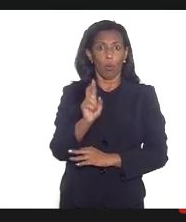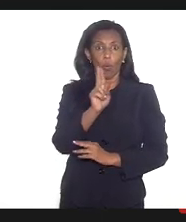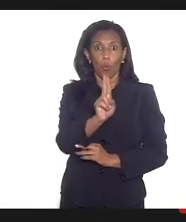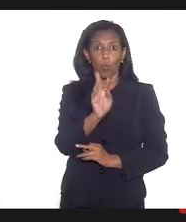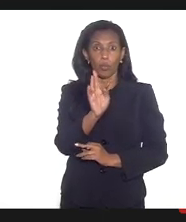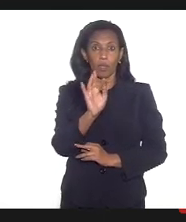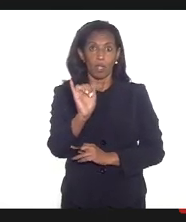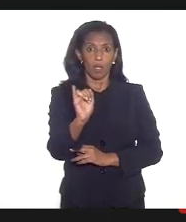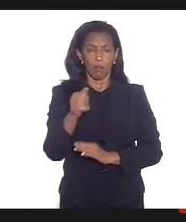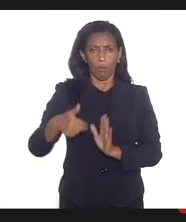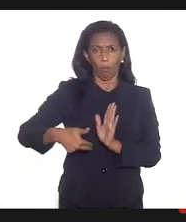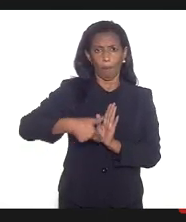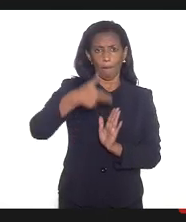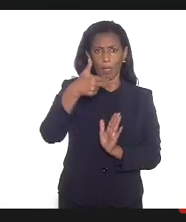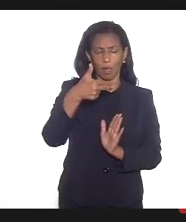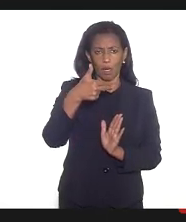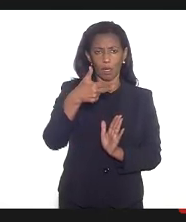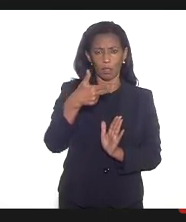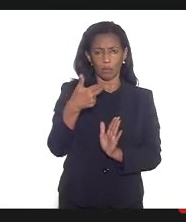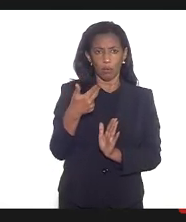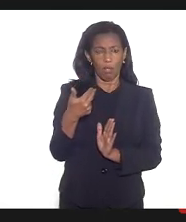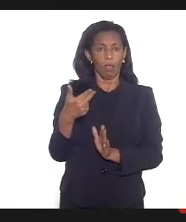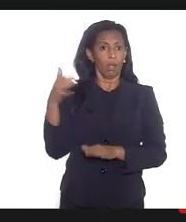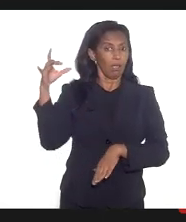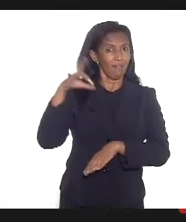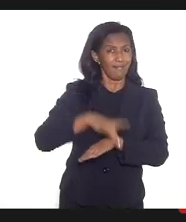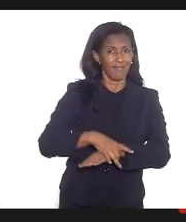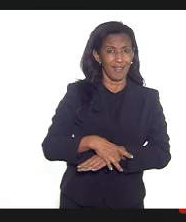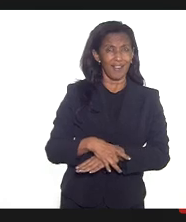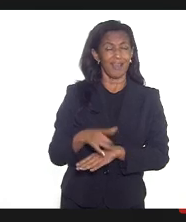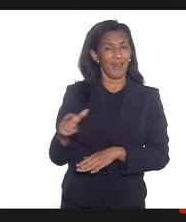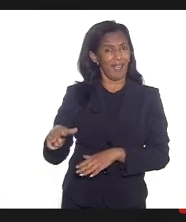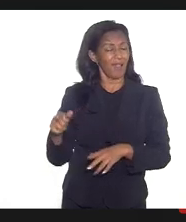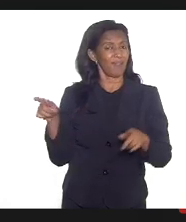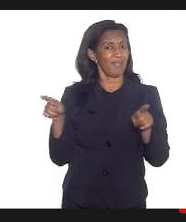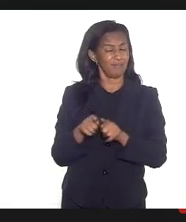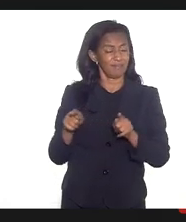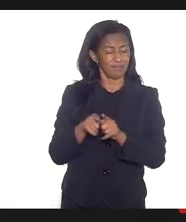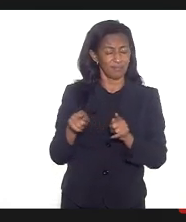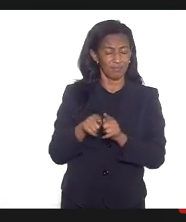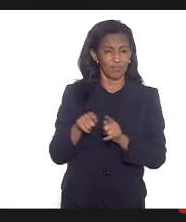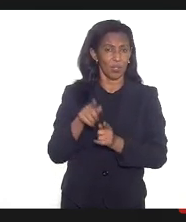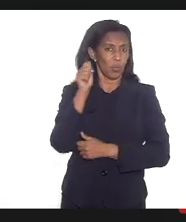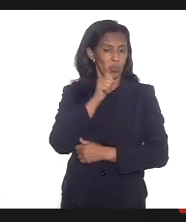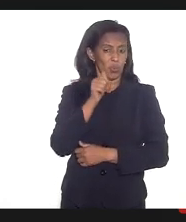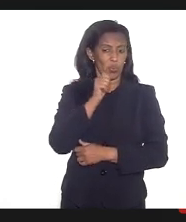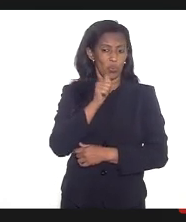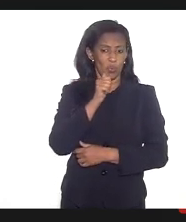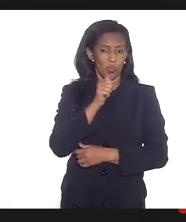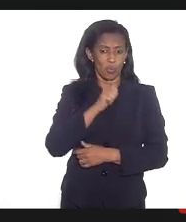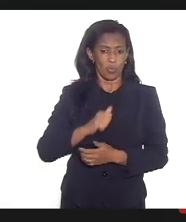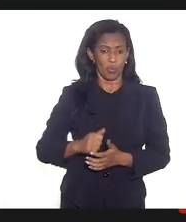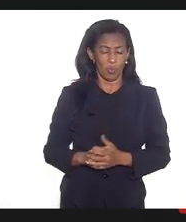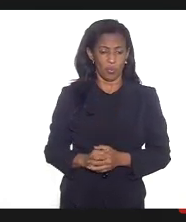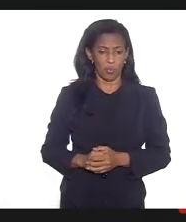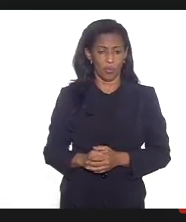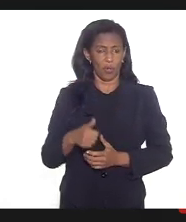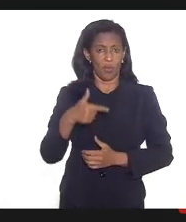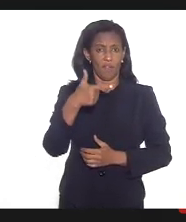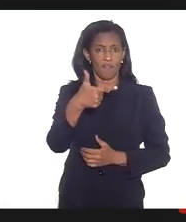UTI operando um caso grave de conferir criticando a mulher com